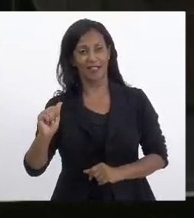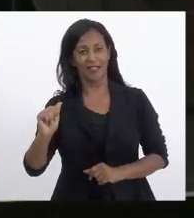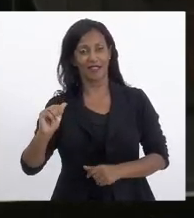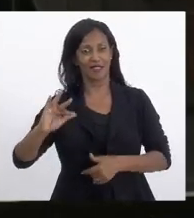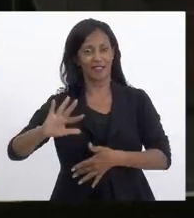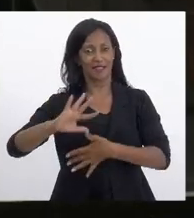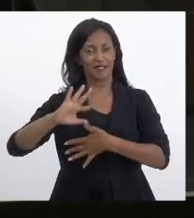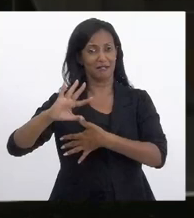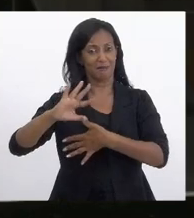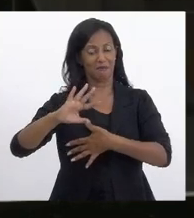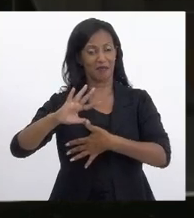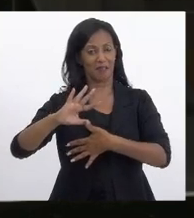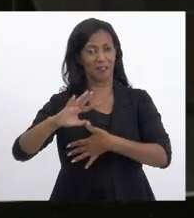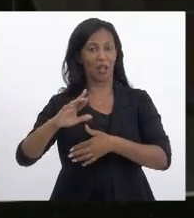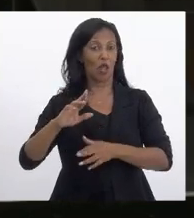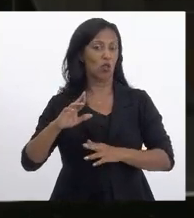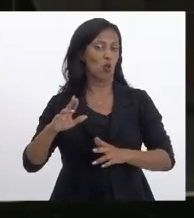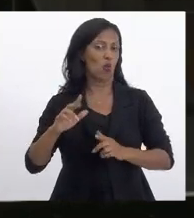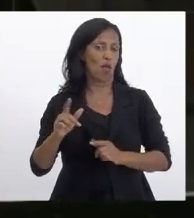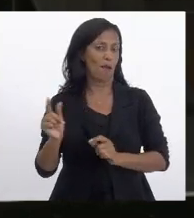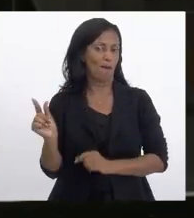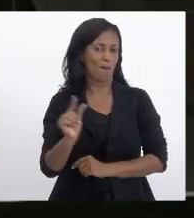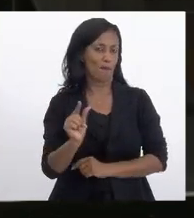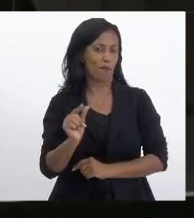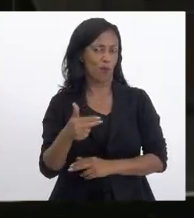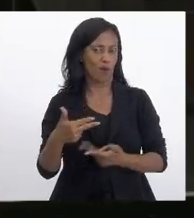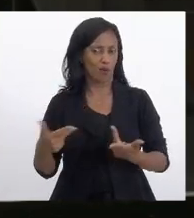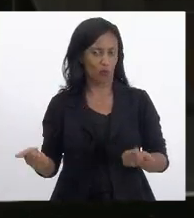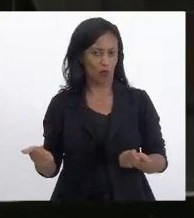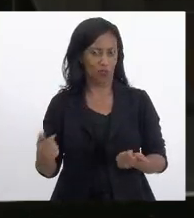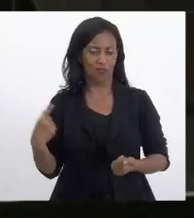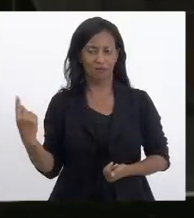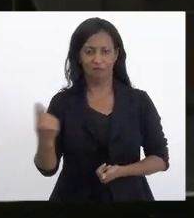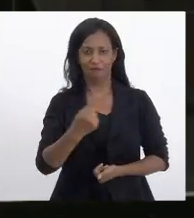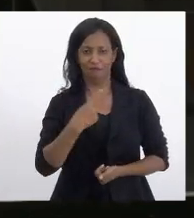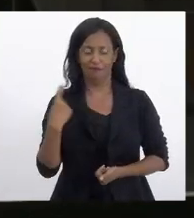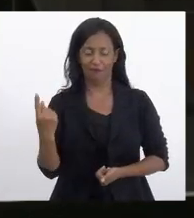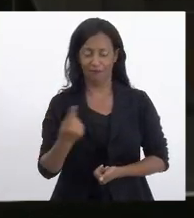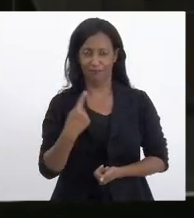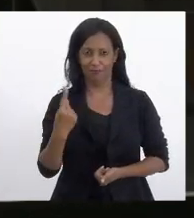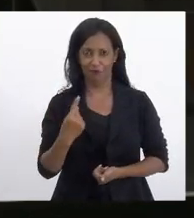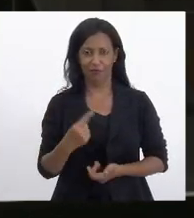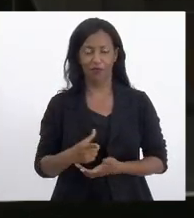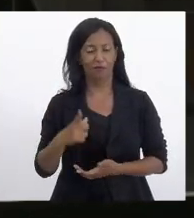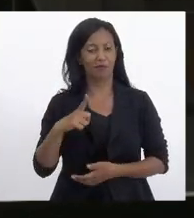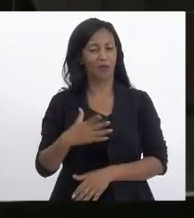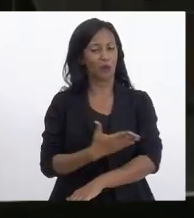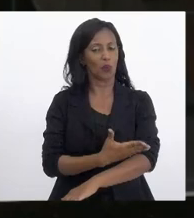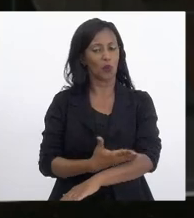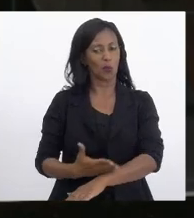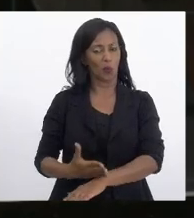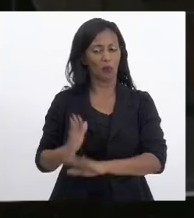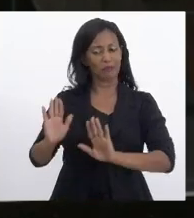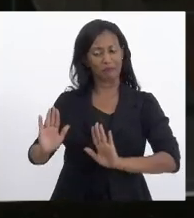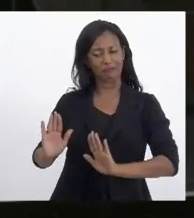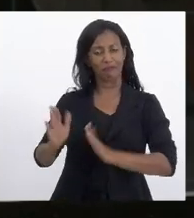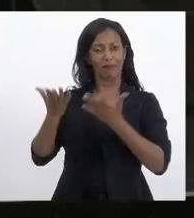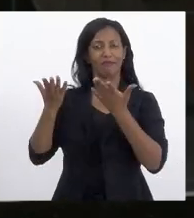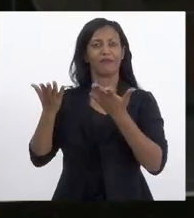Américas. Não é pouca coisa. É que nós, deputado Valdeque, temos hábito de